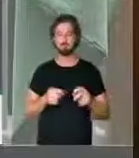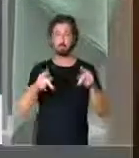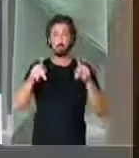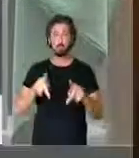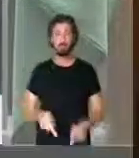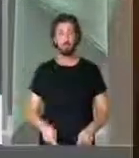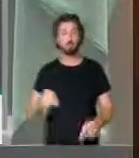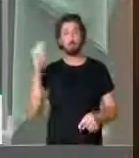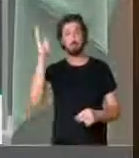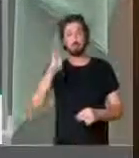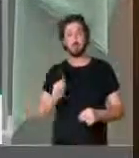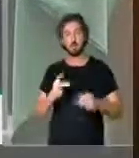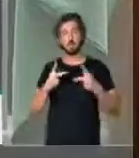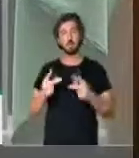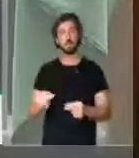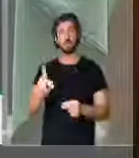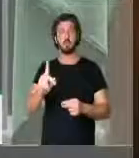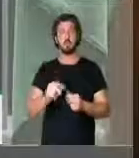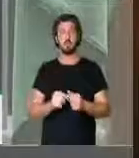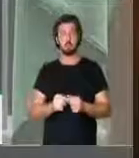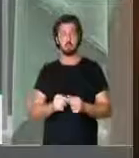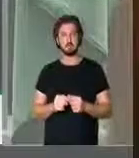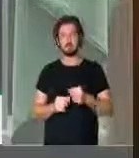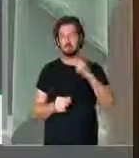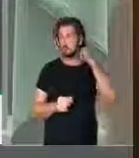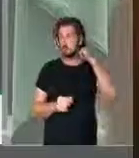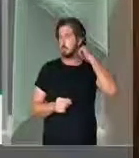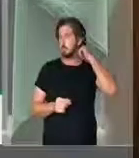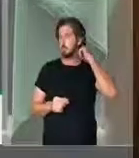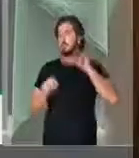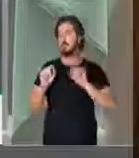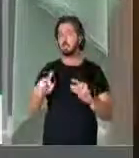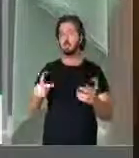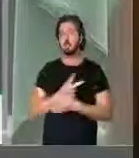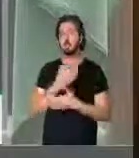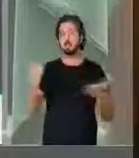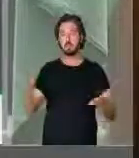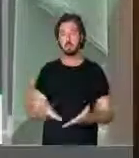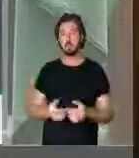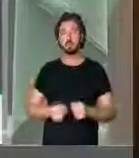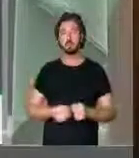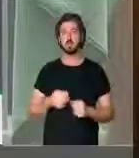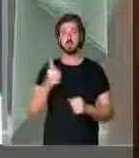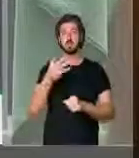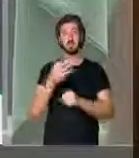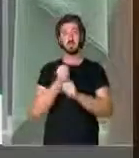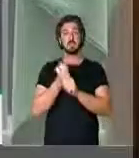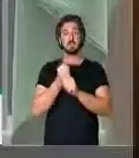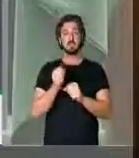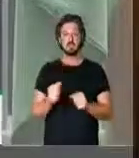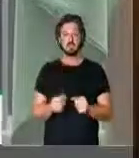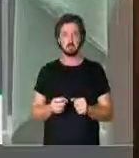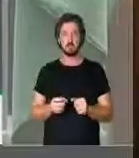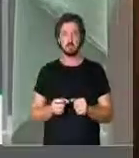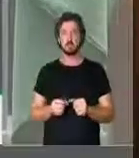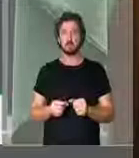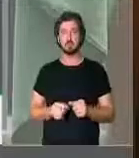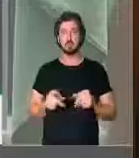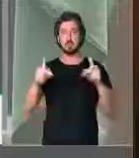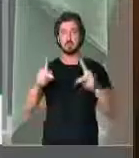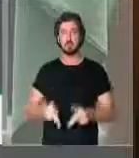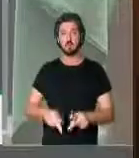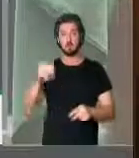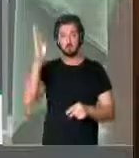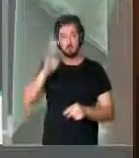povo brasileiro não merece o que está acontecendo com o nosso país ao longo dos últimos 13 anos. O